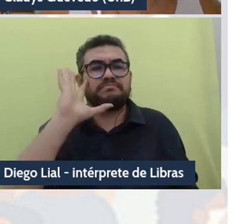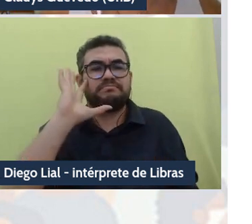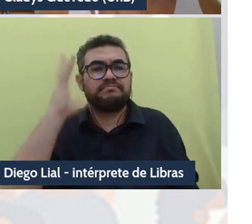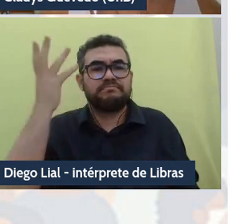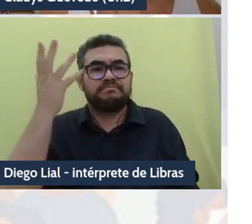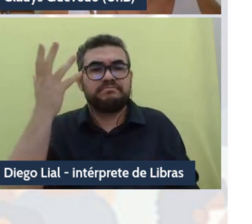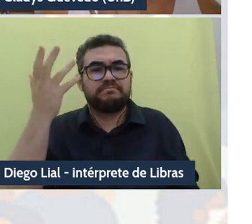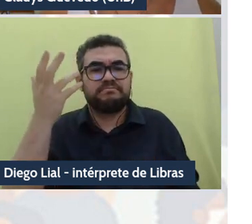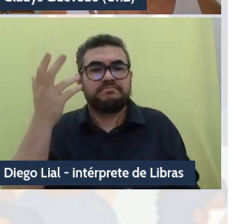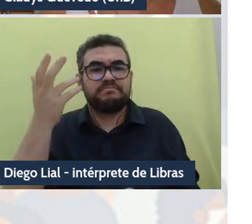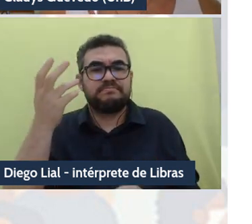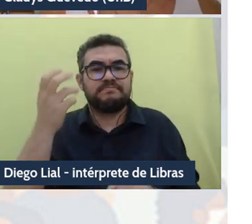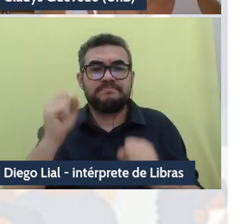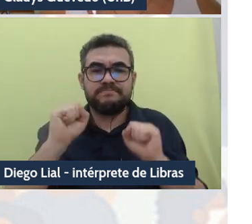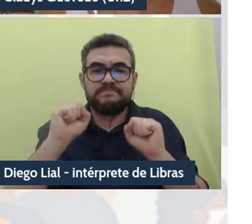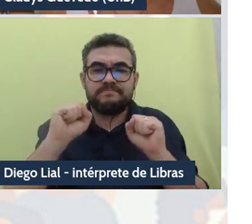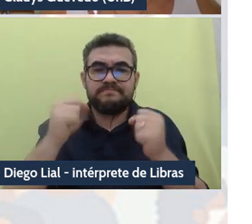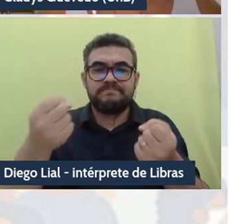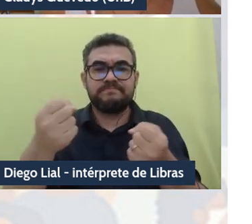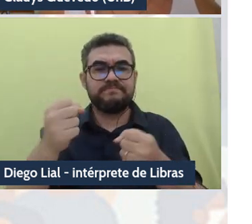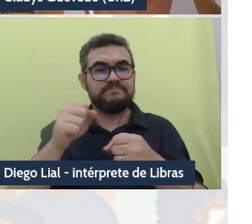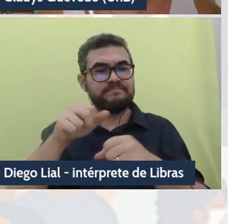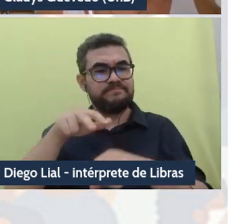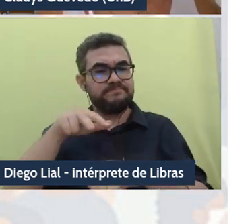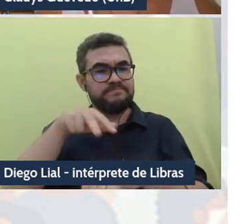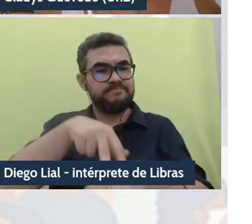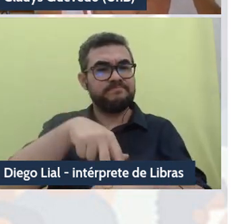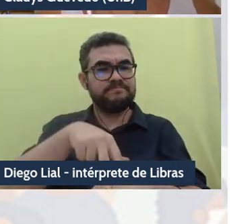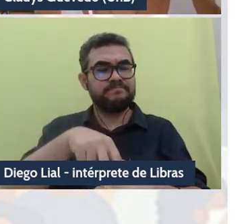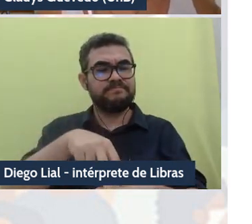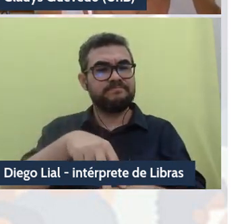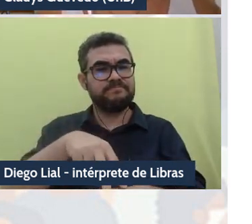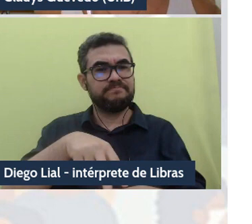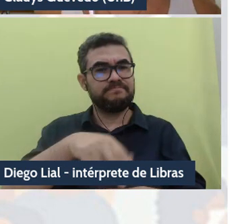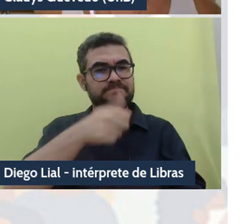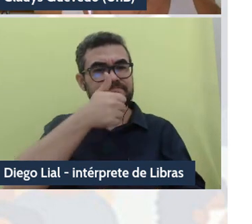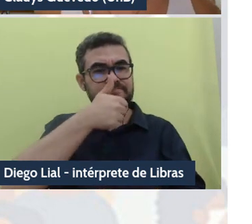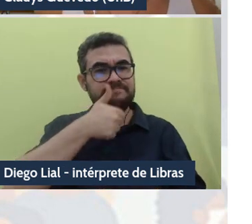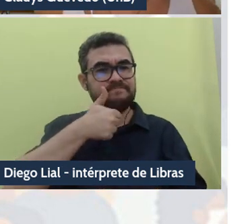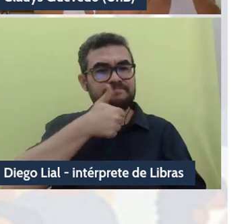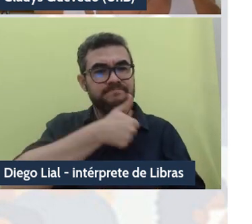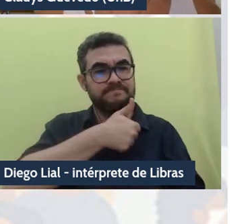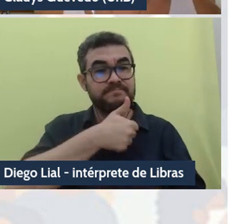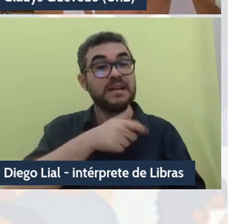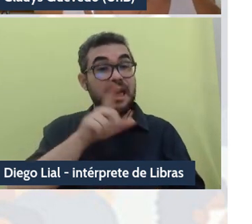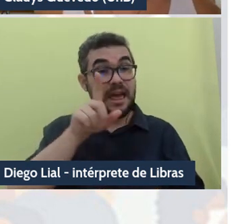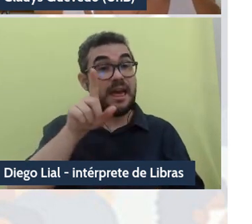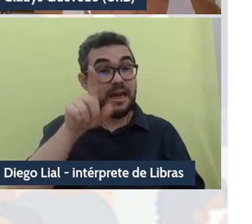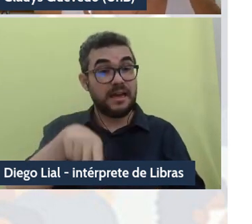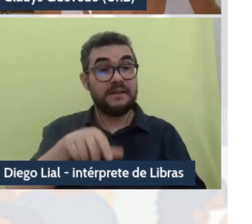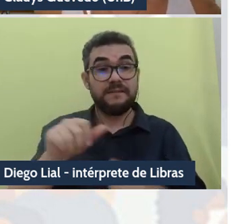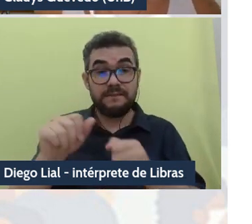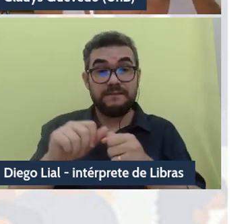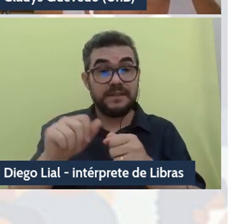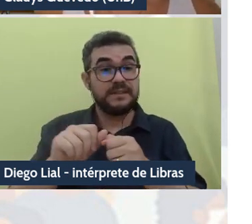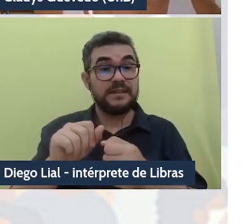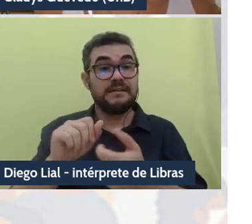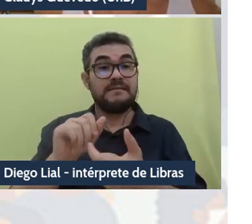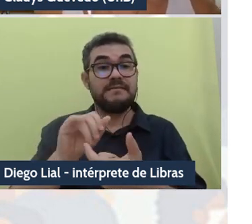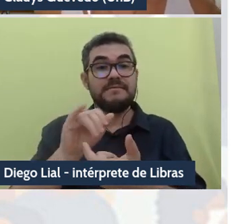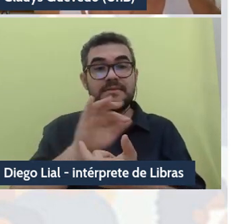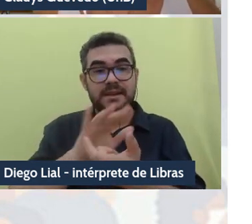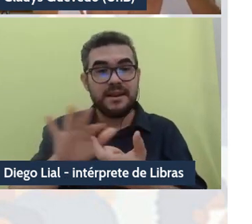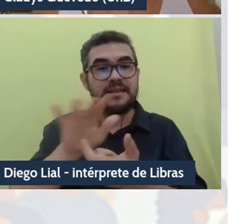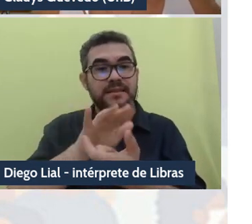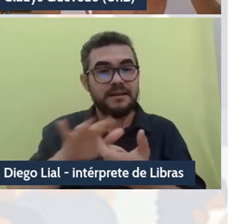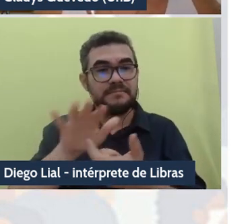de resistência é a gente desenvolver o que a gente chama de letramento em avaliação, que é conhecer mais sobre